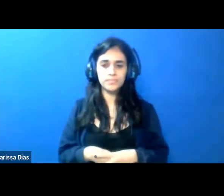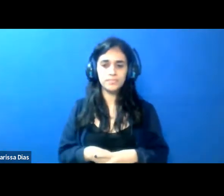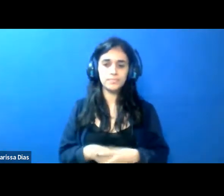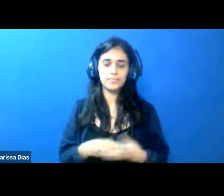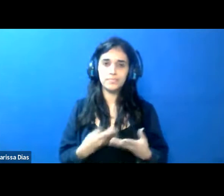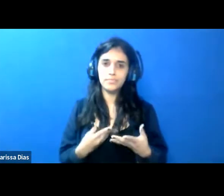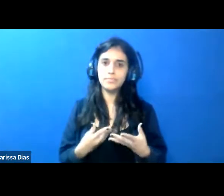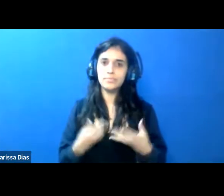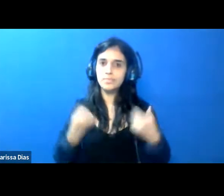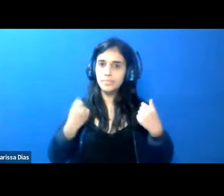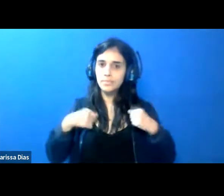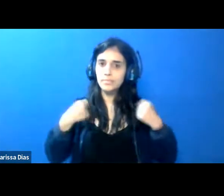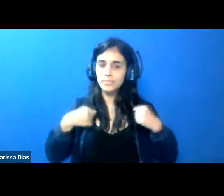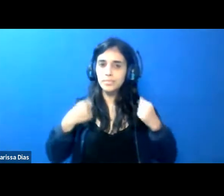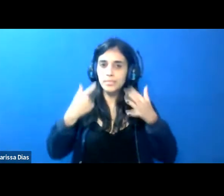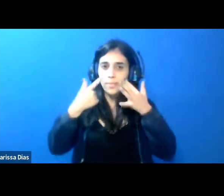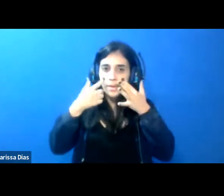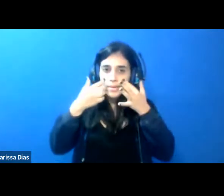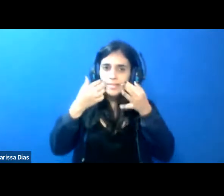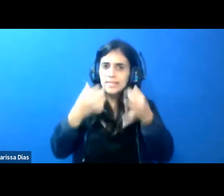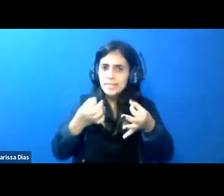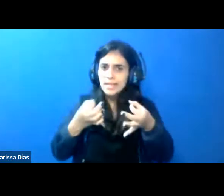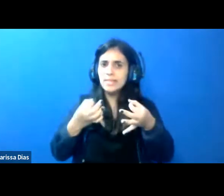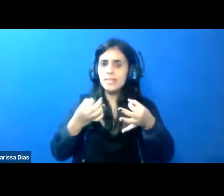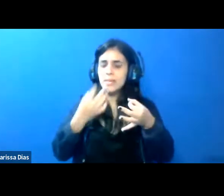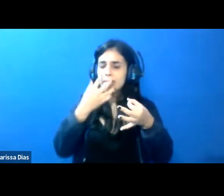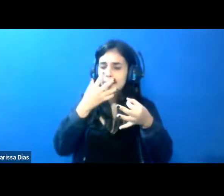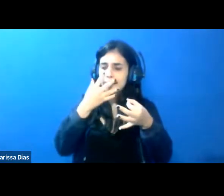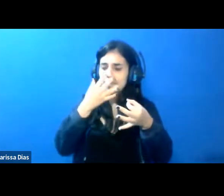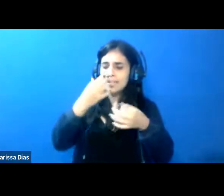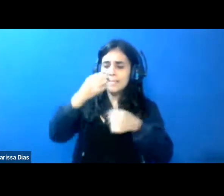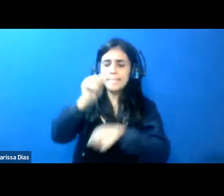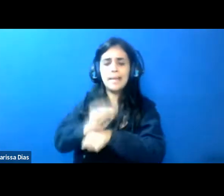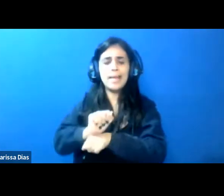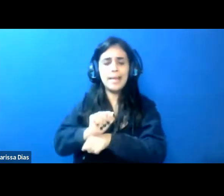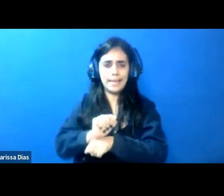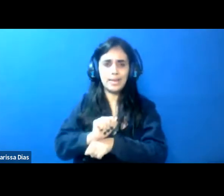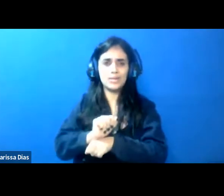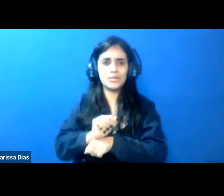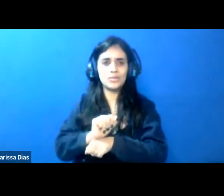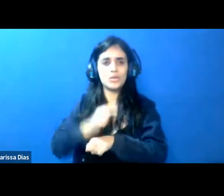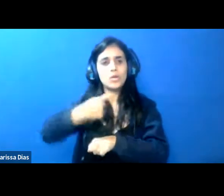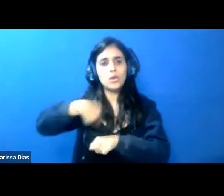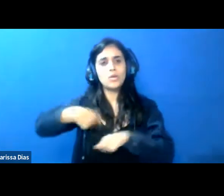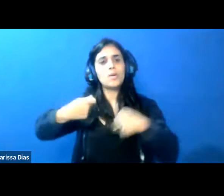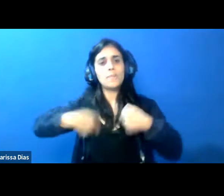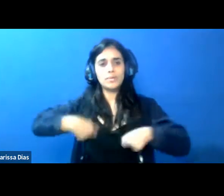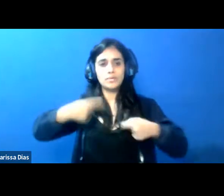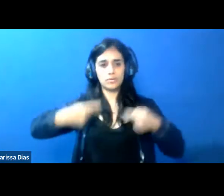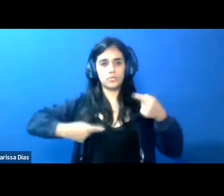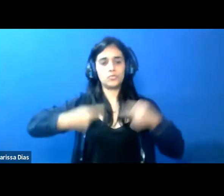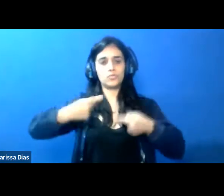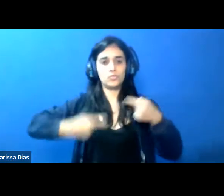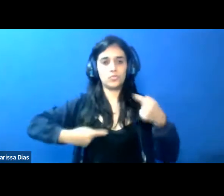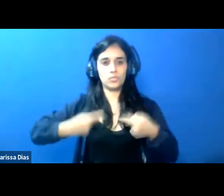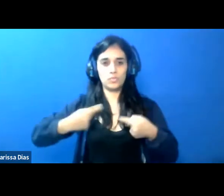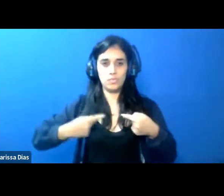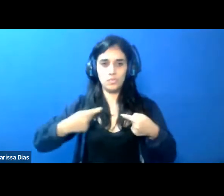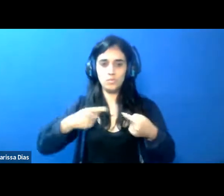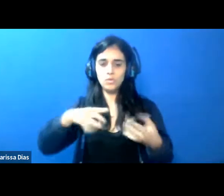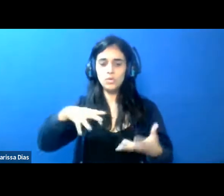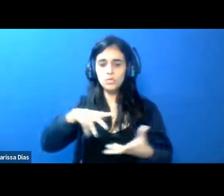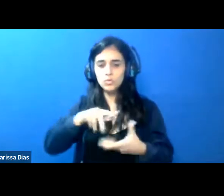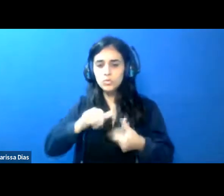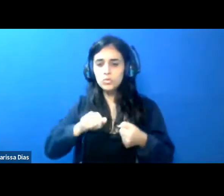um pouco do nosso colo, né? É um tema que temos que debater enquanto o todo, enquanto